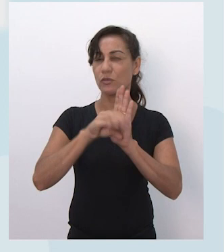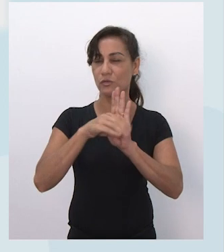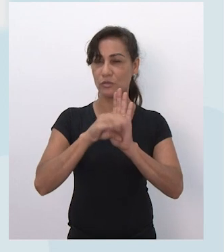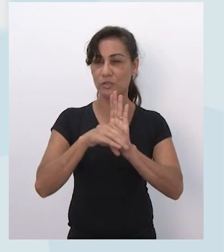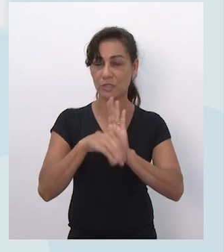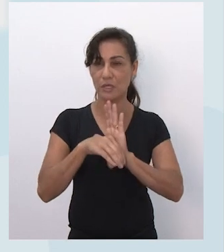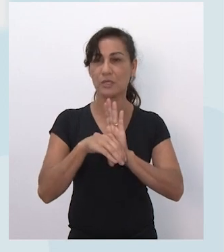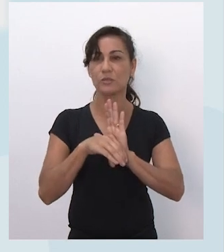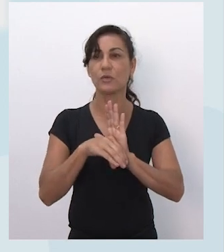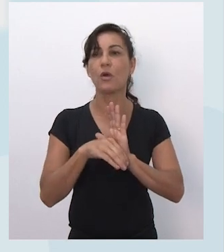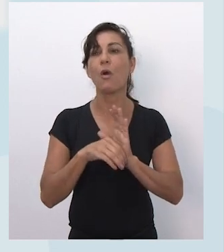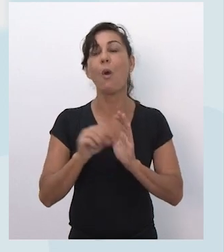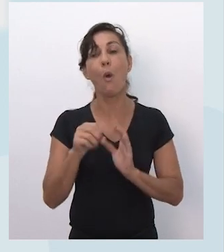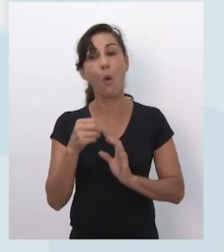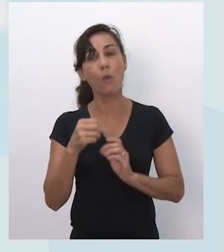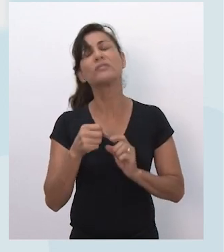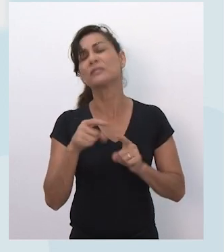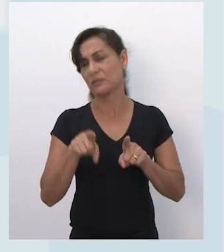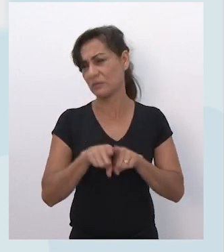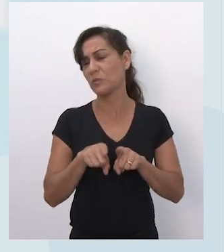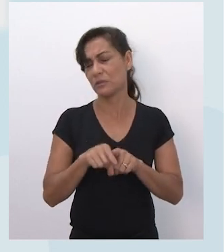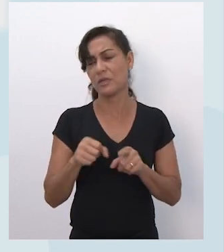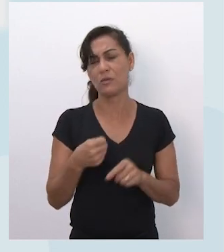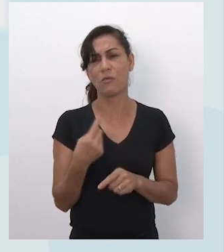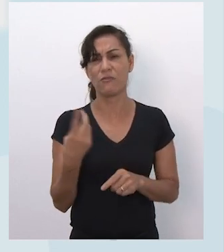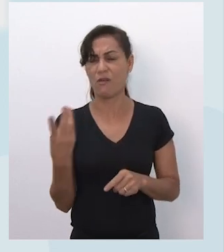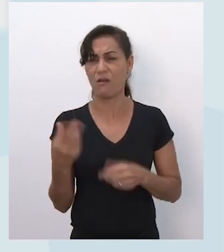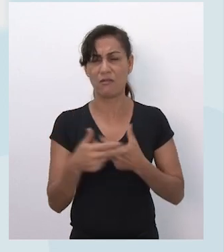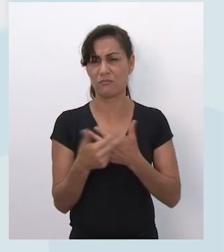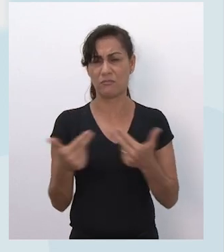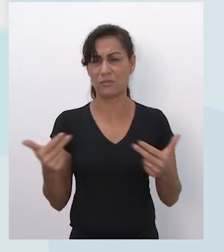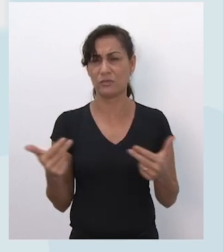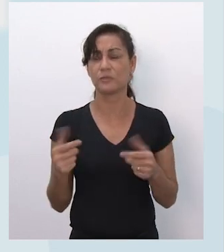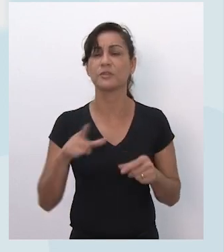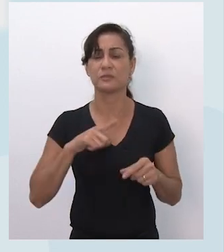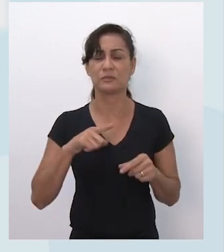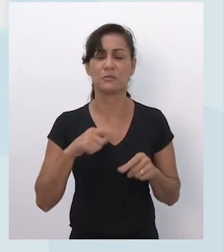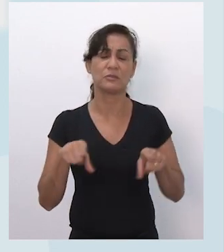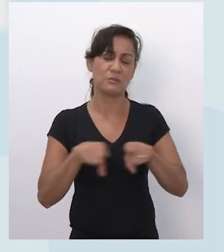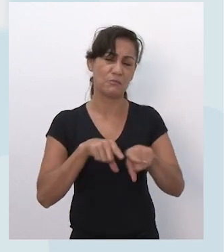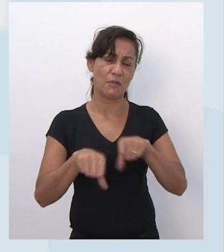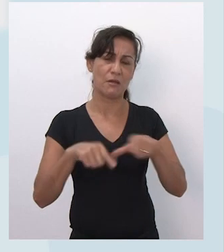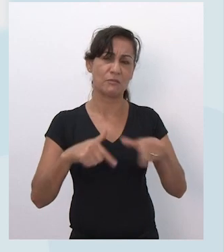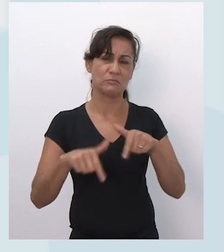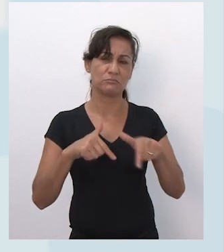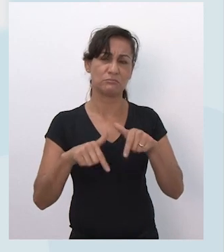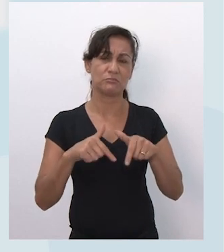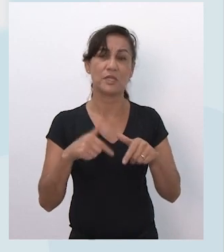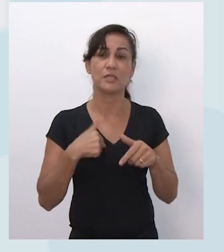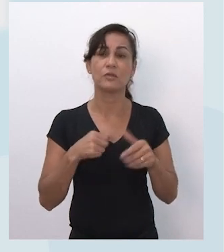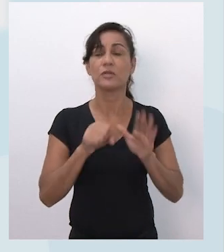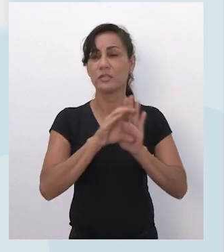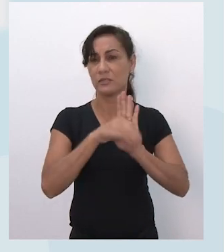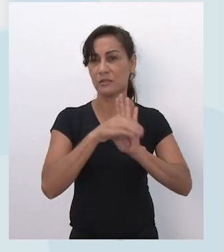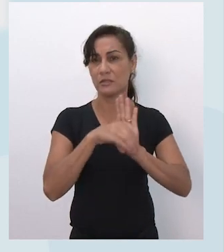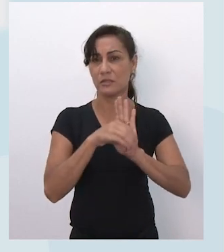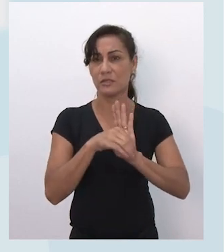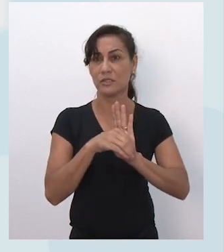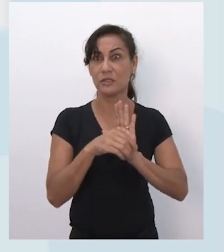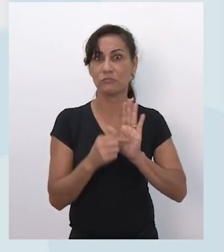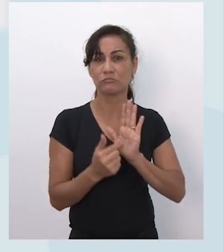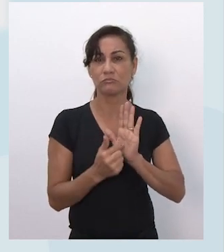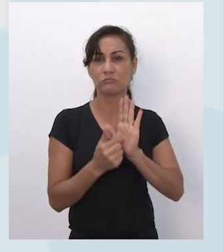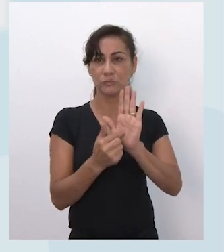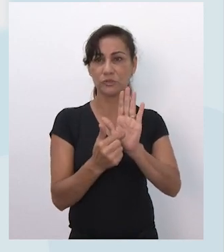a gente tem outros, né, como a natureza, a sociedade, que também trabalham na geografia. Mas esses conceitos, eles estão em destaque